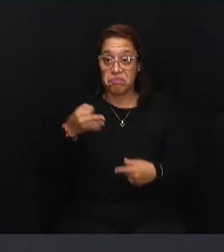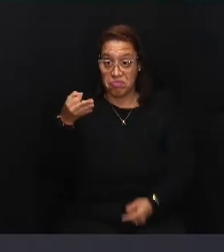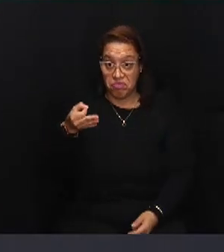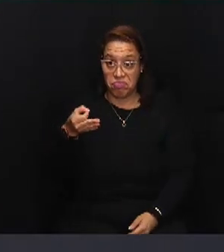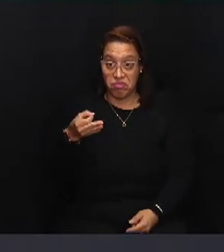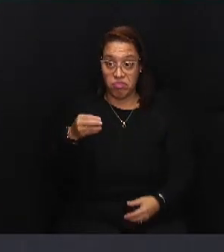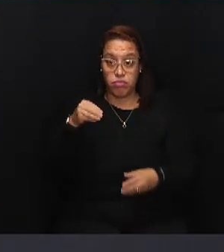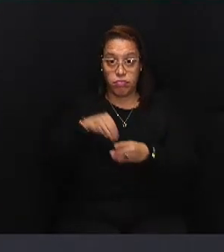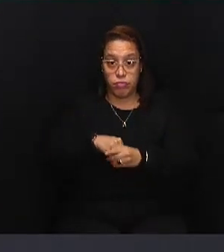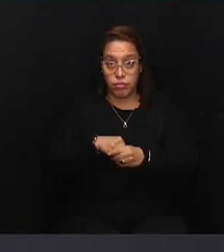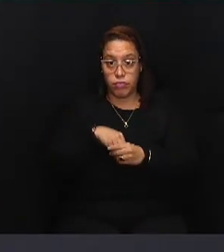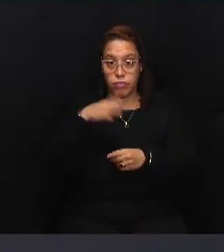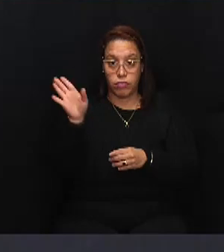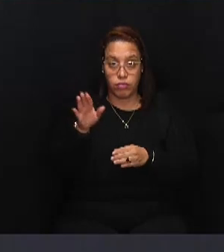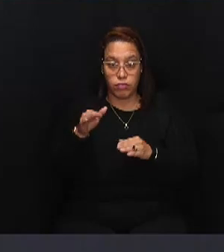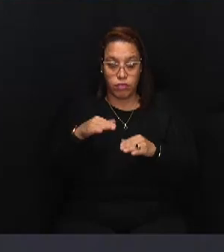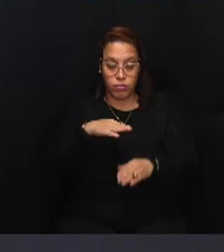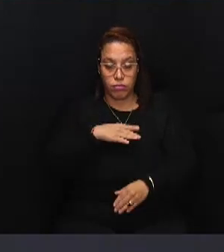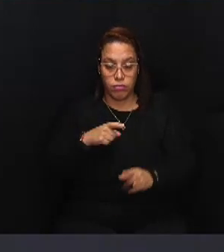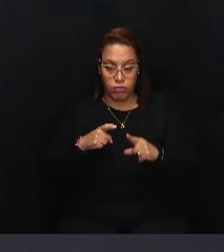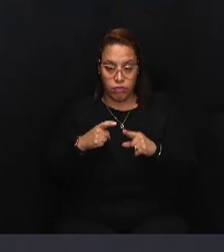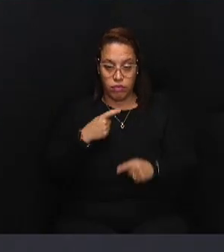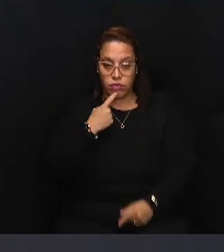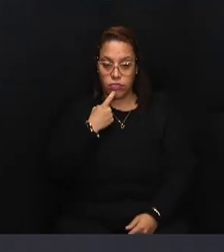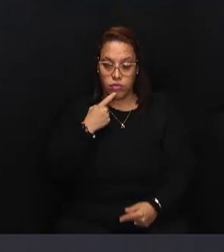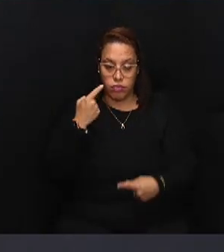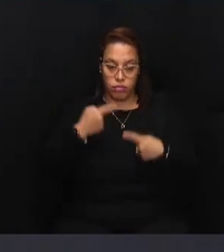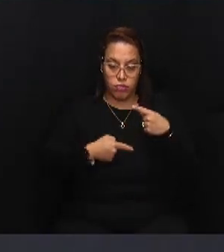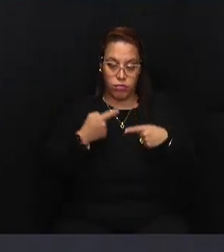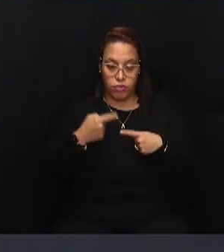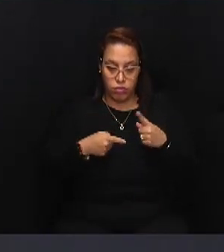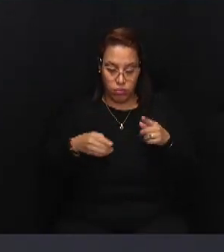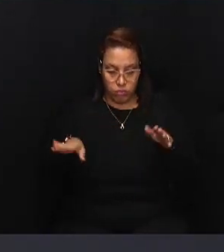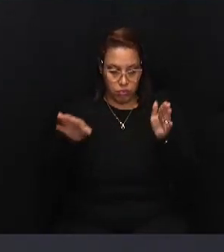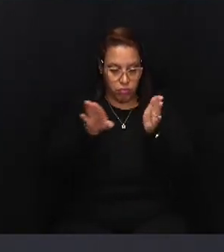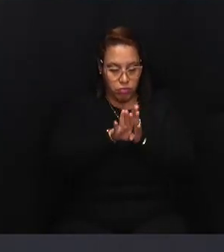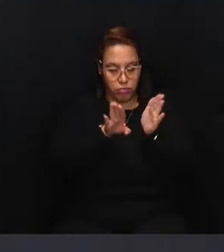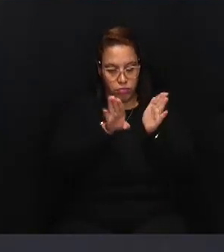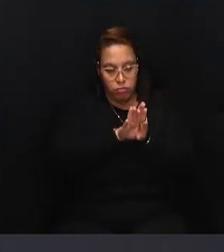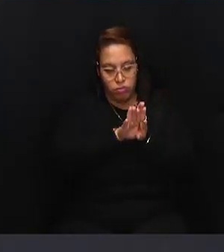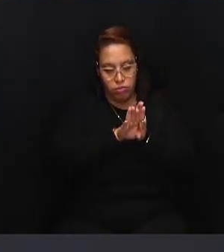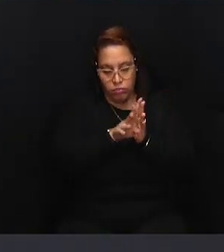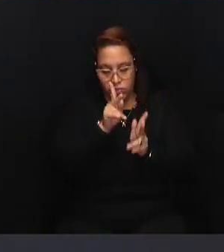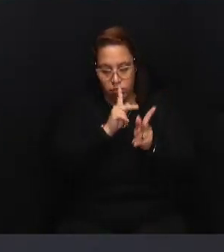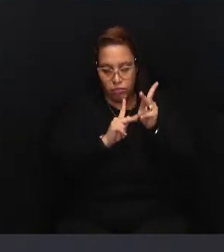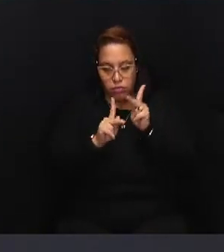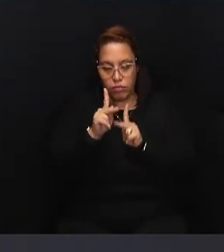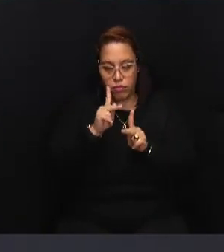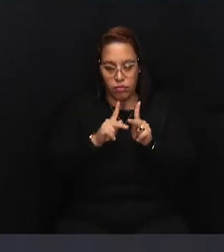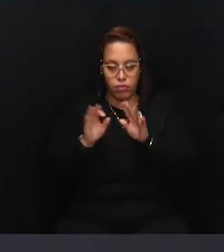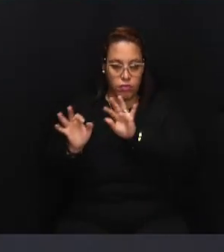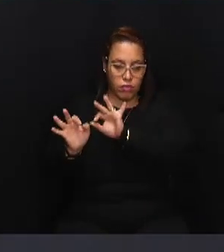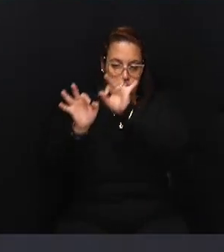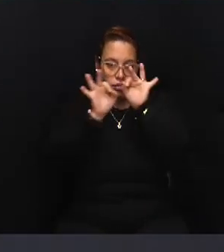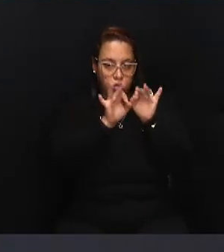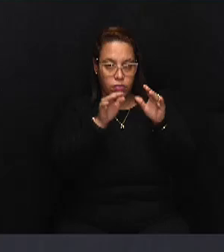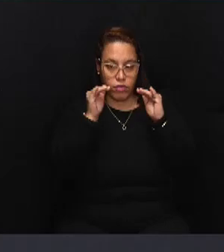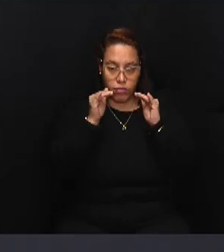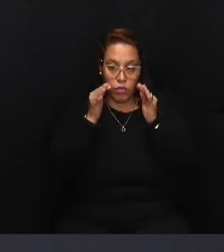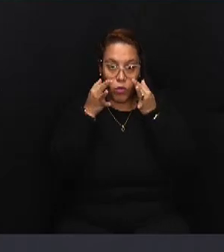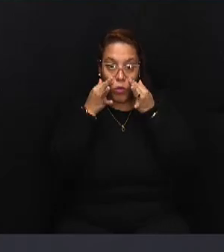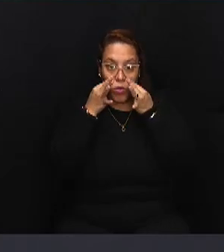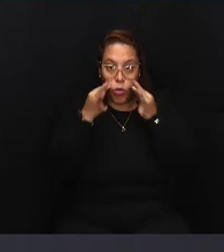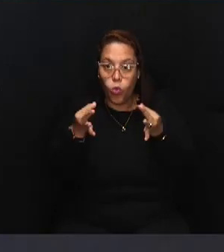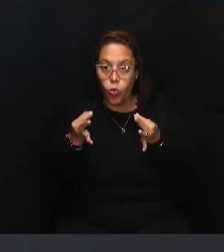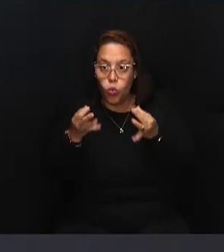dentro da cidade de Campinas para esse tipo de debate, porque isso alcança toda a população. Tem muita gente que está nos assistindo e está atento